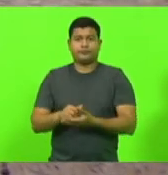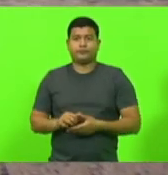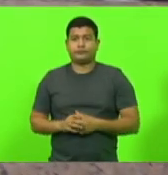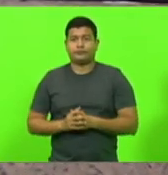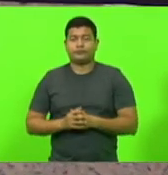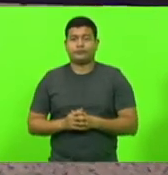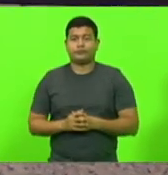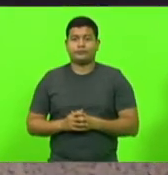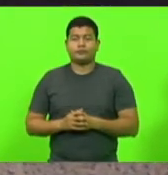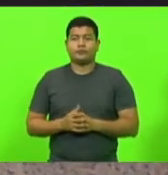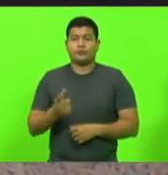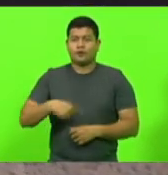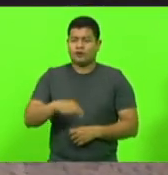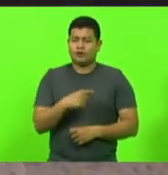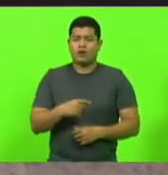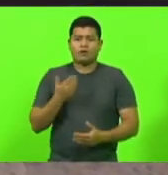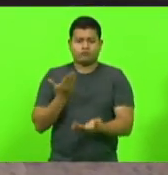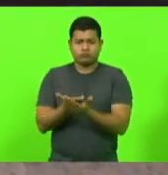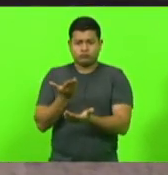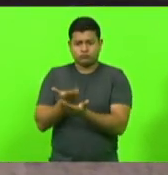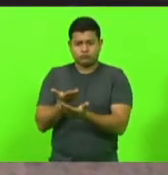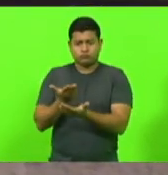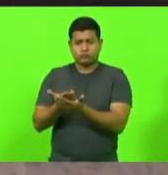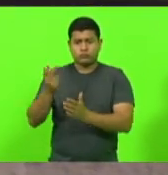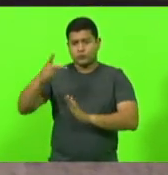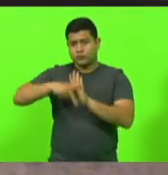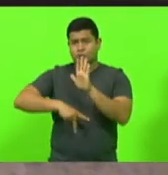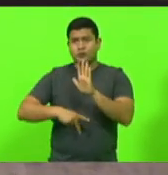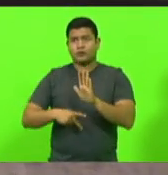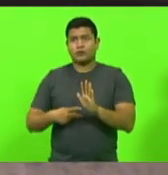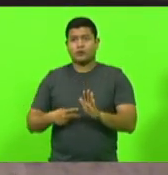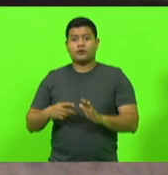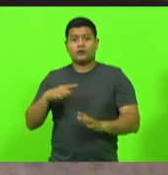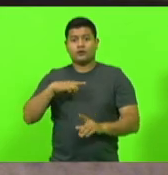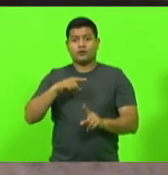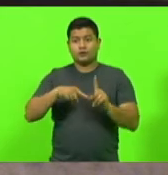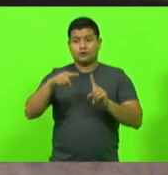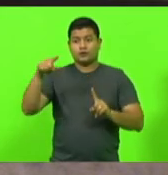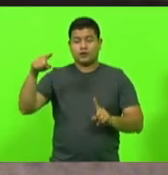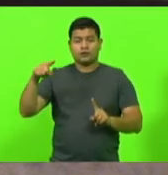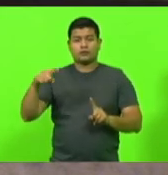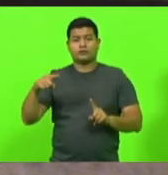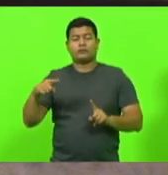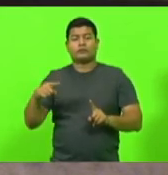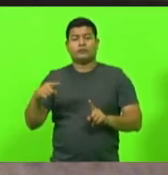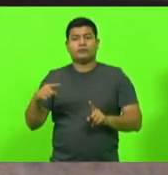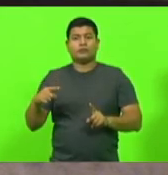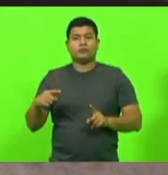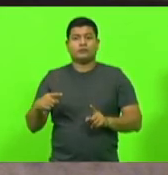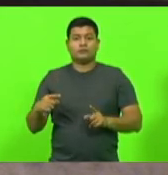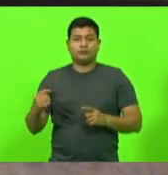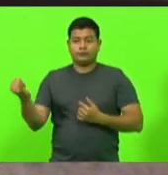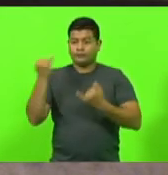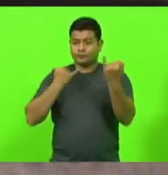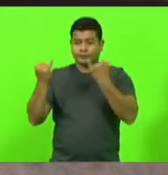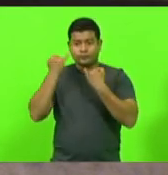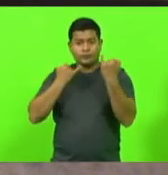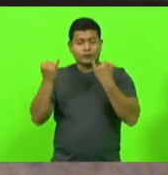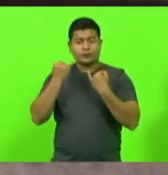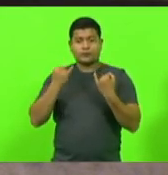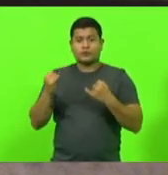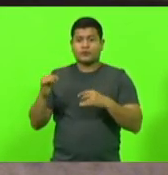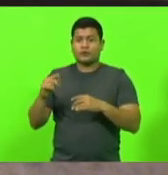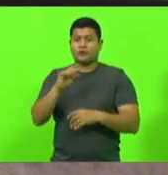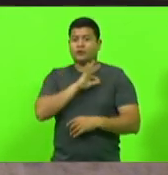Nós nos debruçamos sobre esse projeto a partir de dados que recebemos da Polícia Civil em